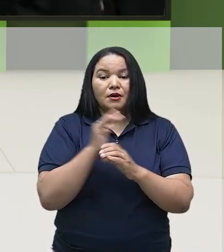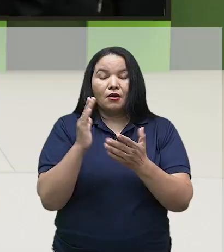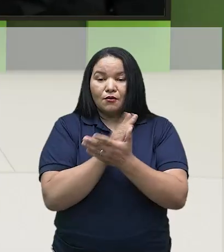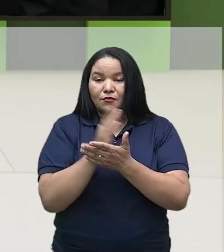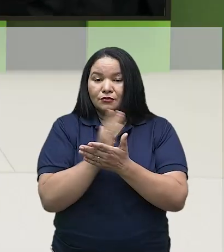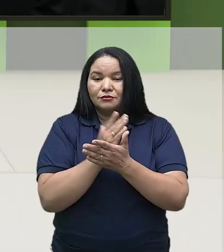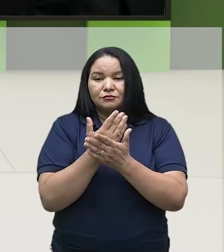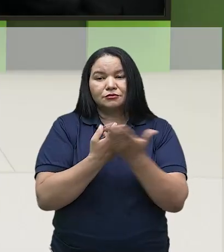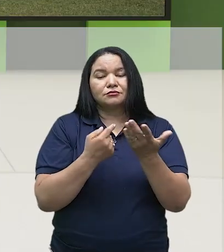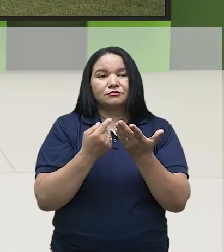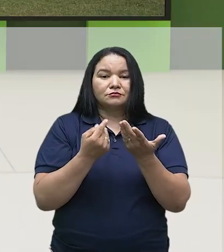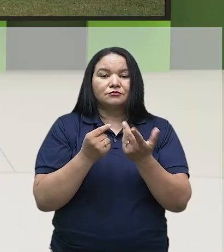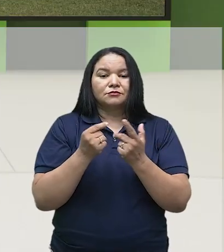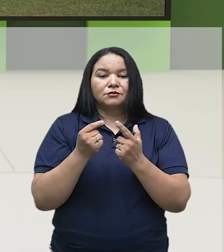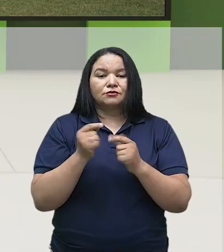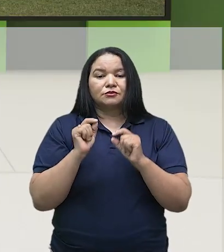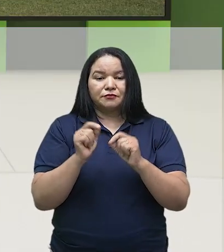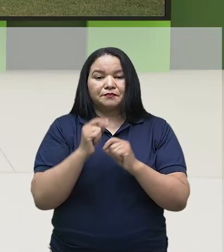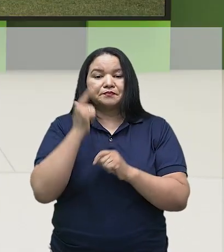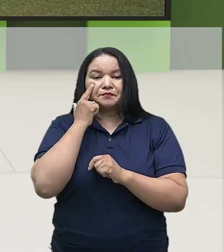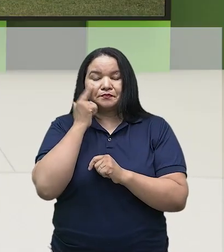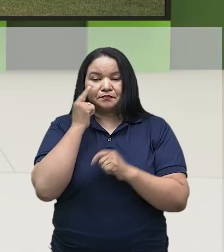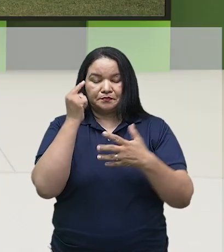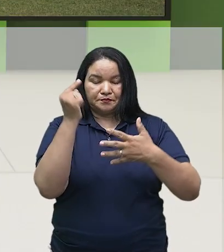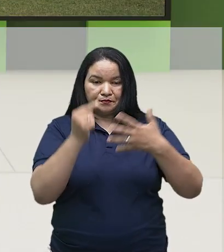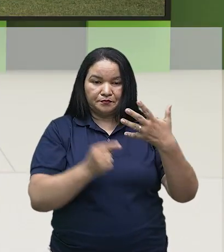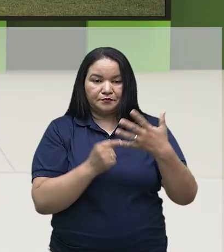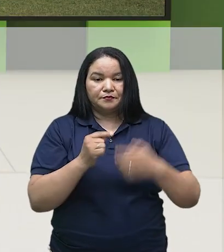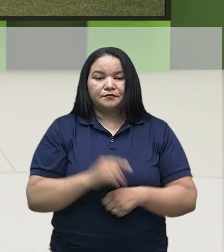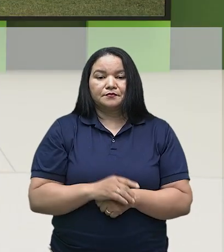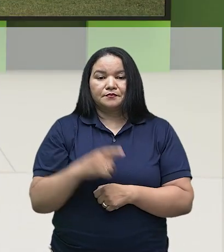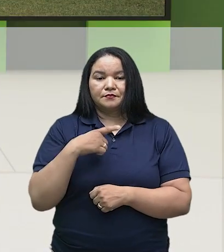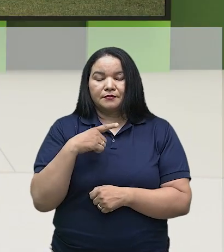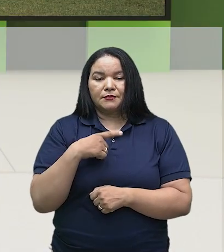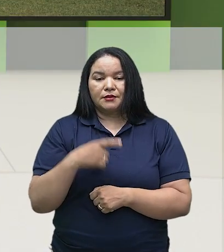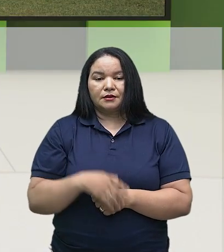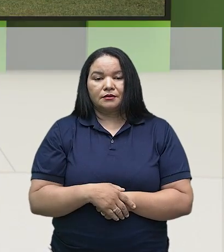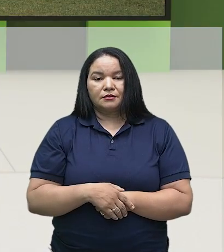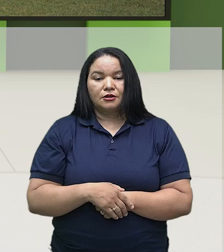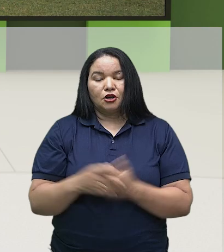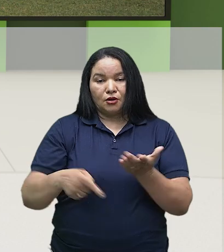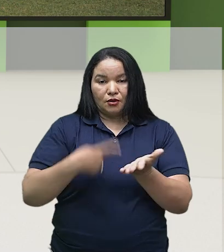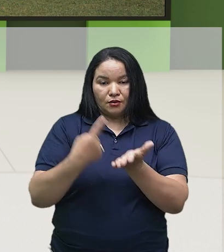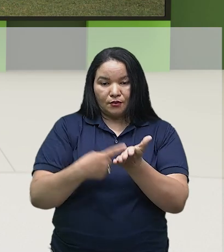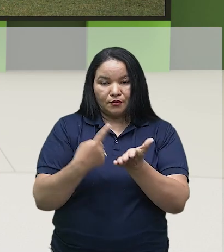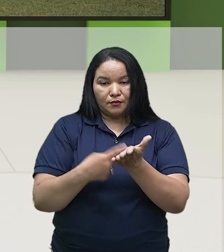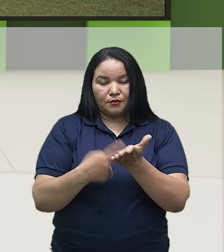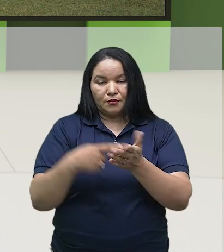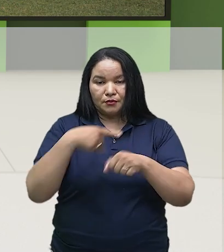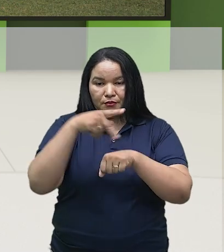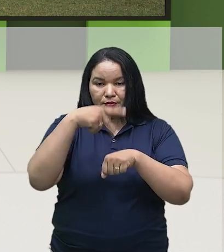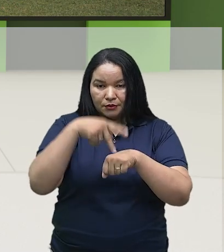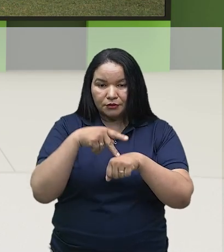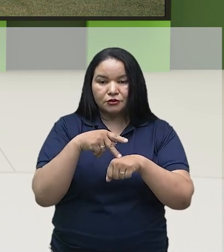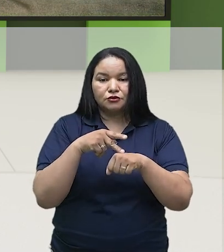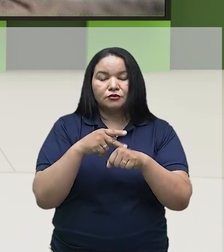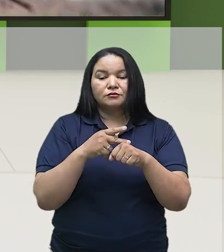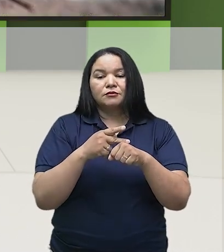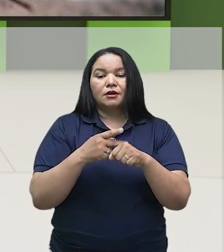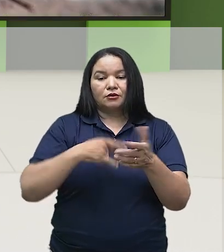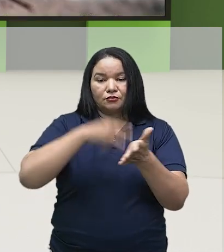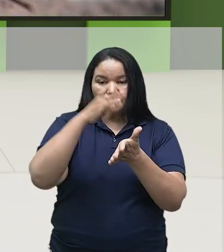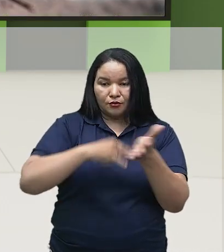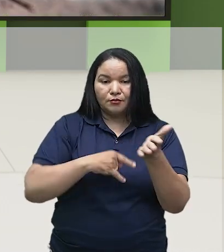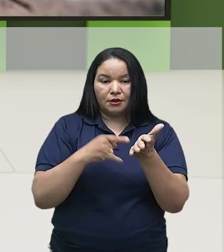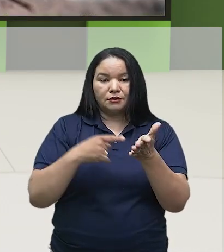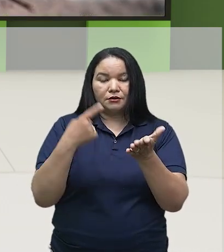algumas medidas, como vocês podem observar aqui. Entre elas, nós temos os acordos internacionais, a exemplo do Protocolo de